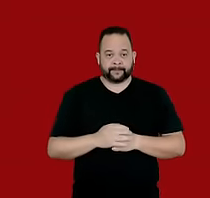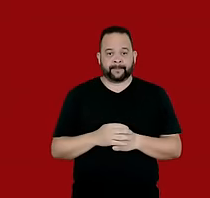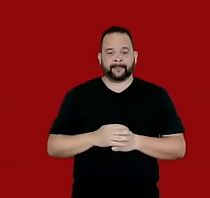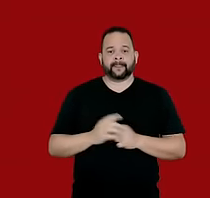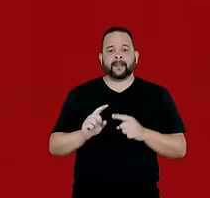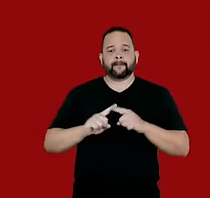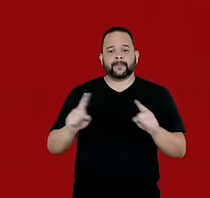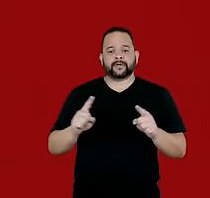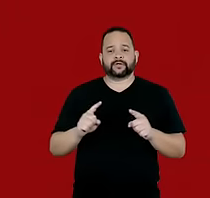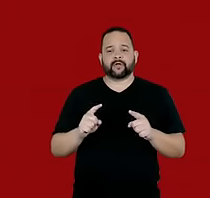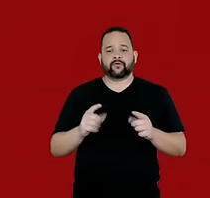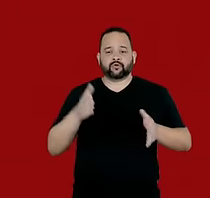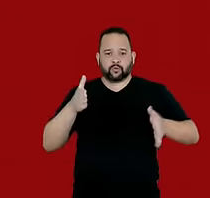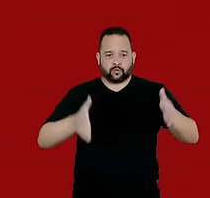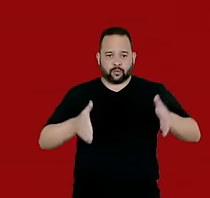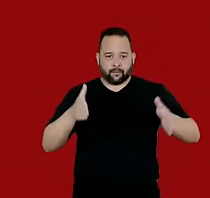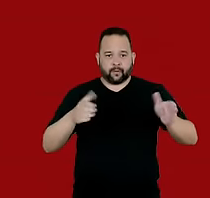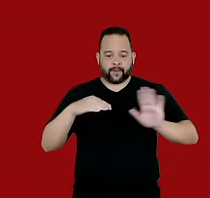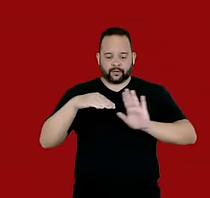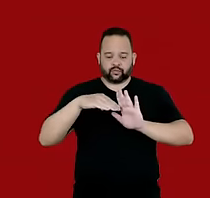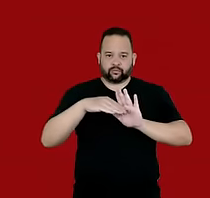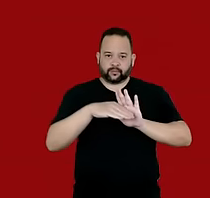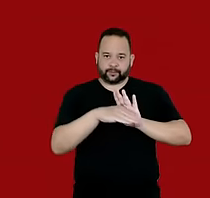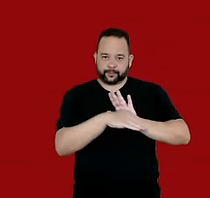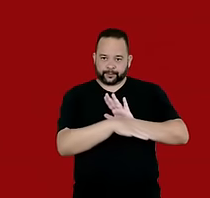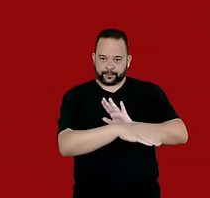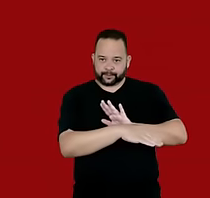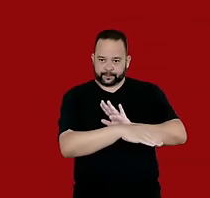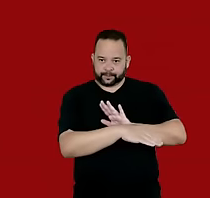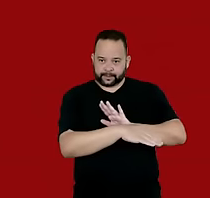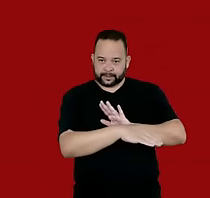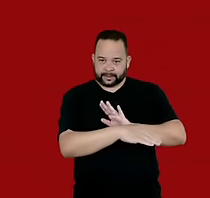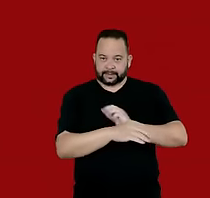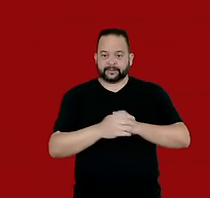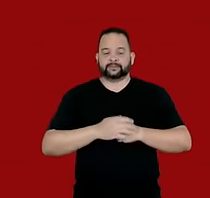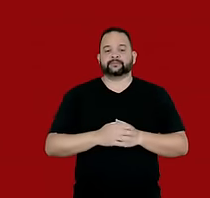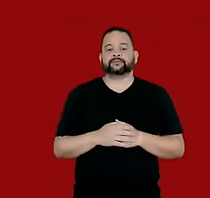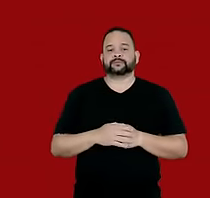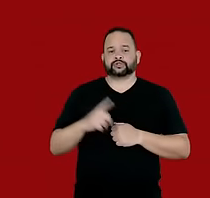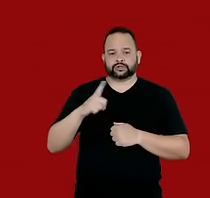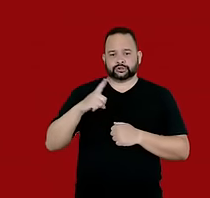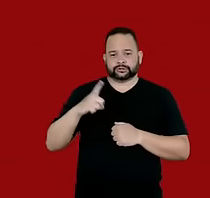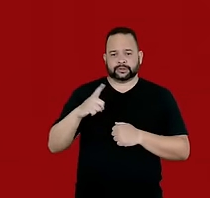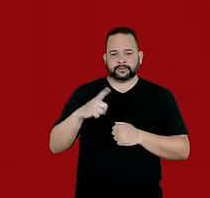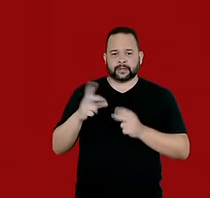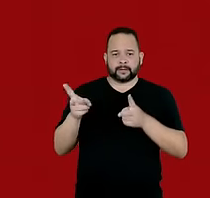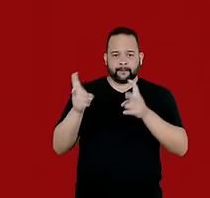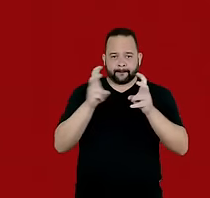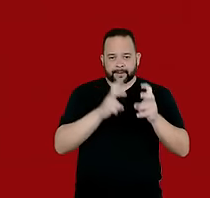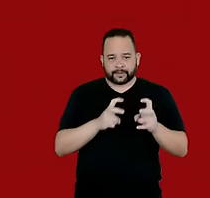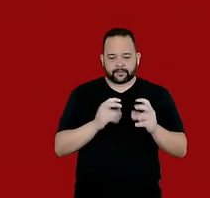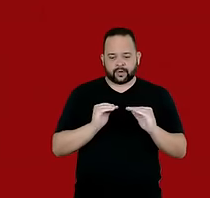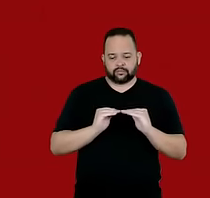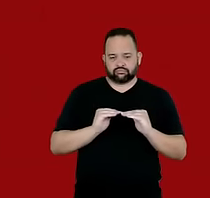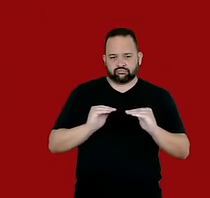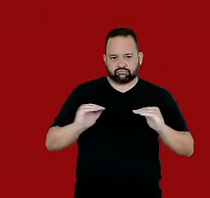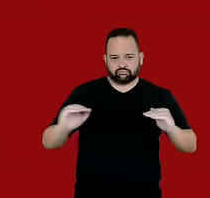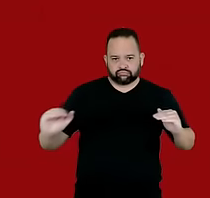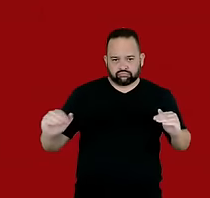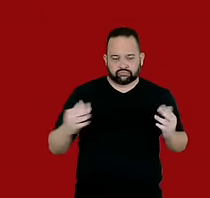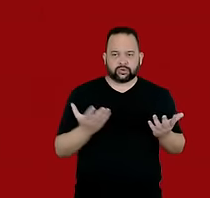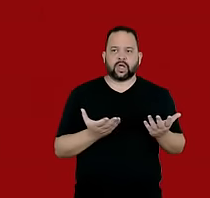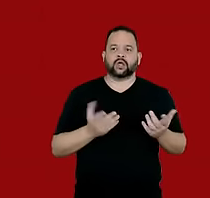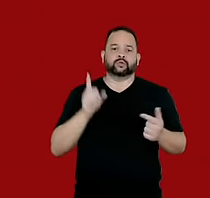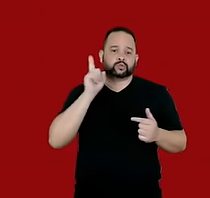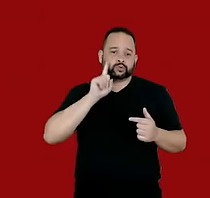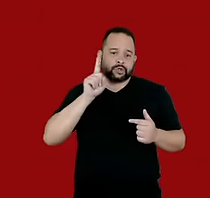né E aí dado que a gente tem esse novo cenário de estabilidade juro americano e queda para um futuro próximo